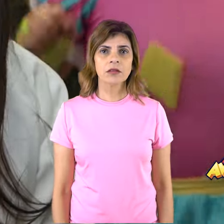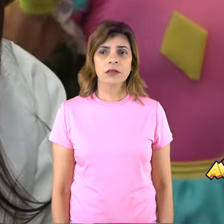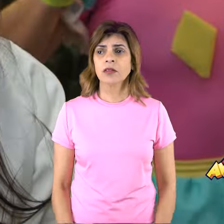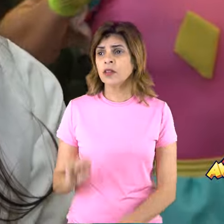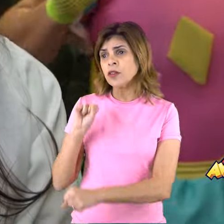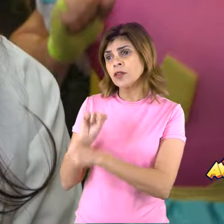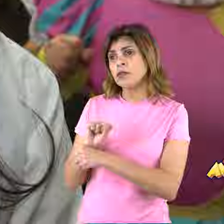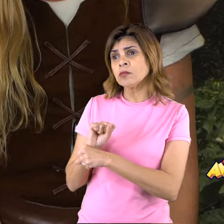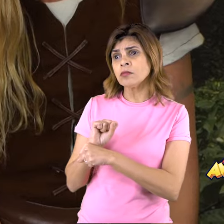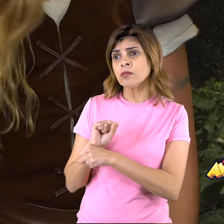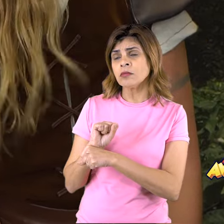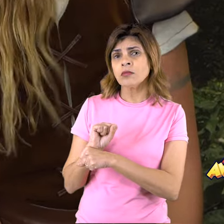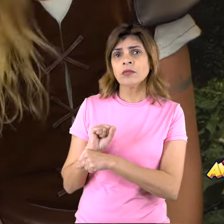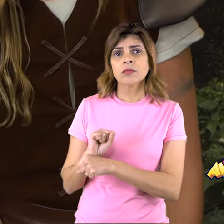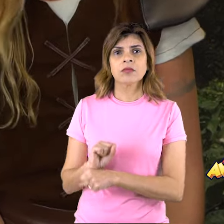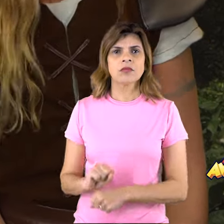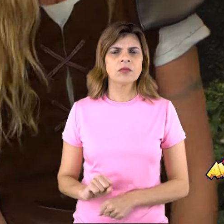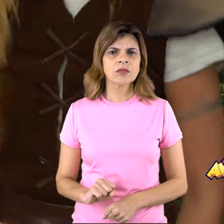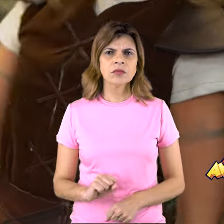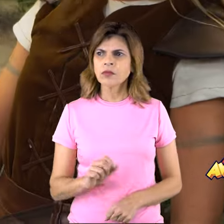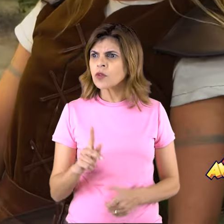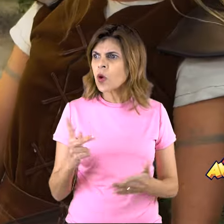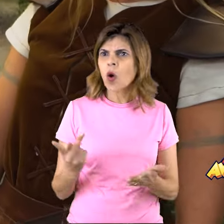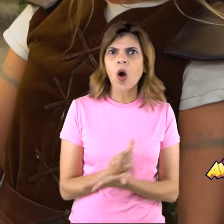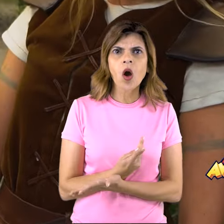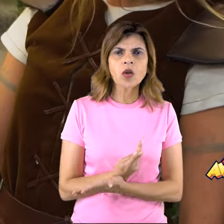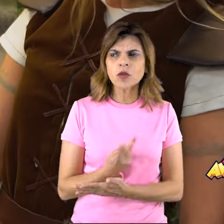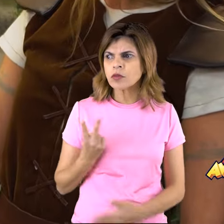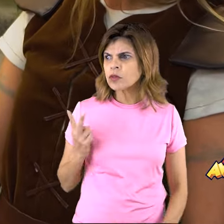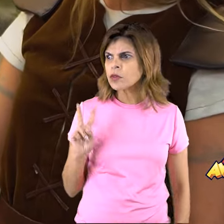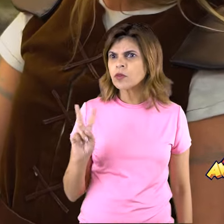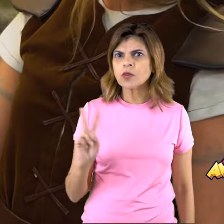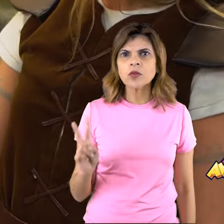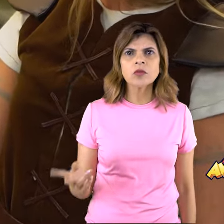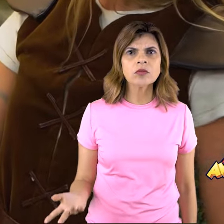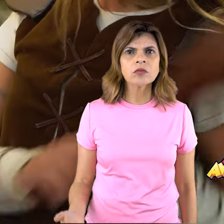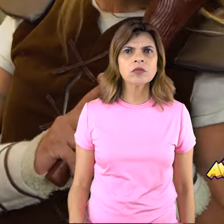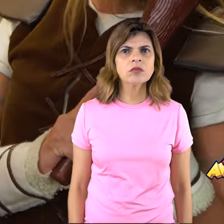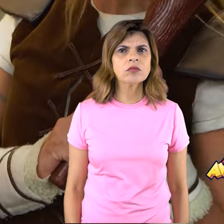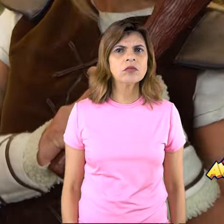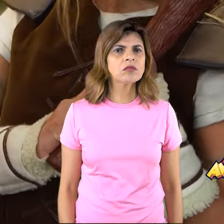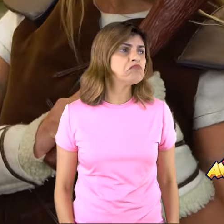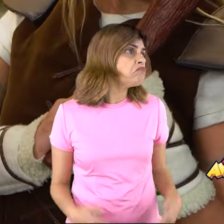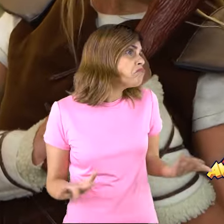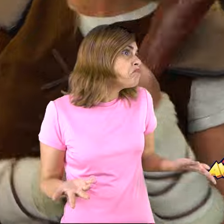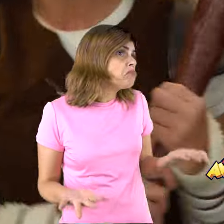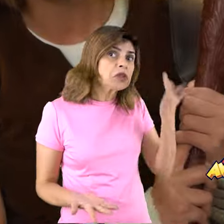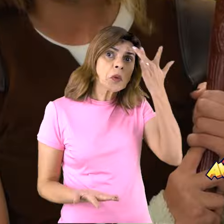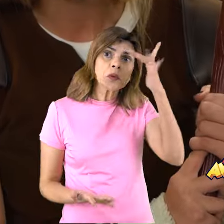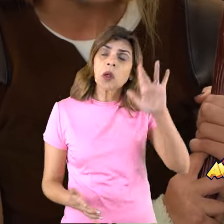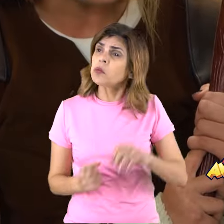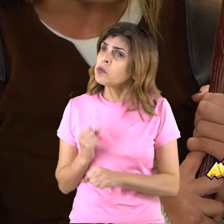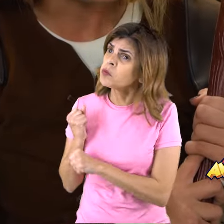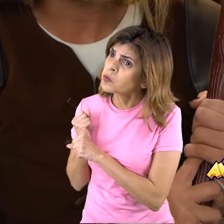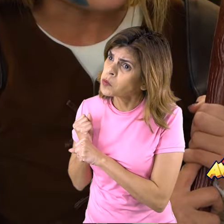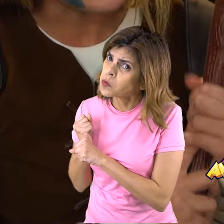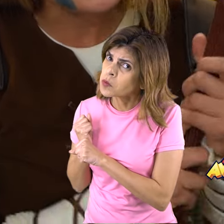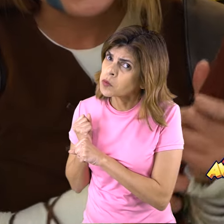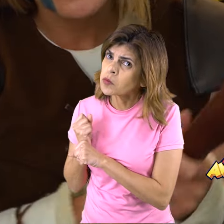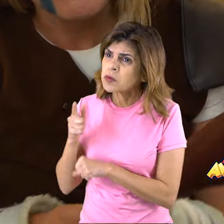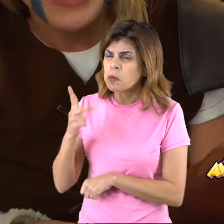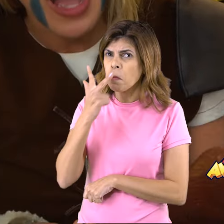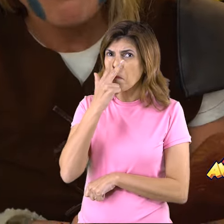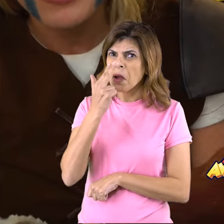Espera, Léo! Ei, vilana! O que está acontecendo? Não sei! Ela